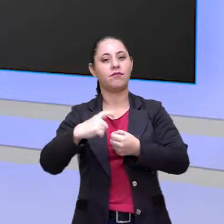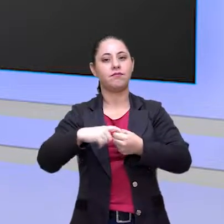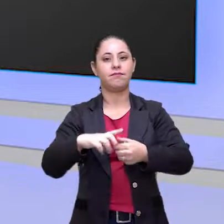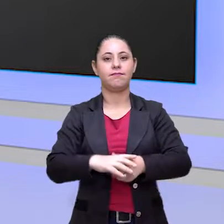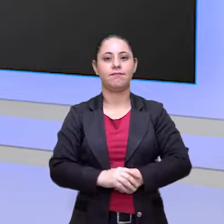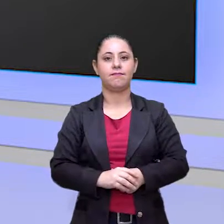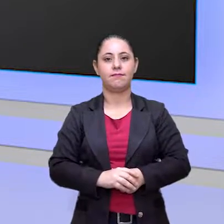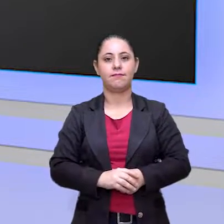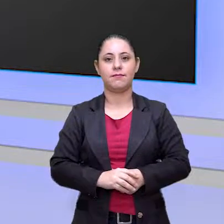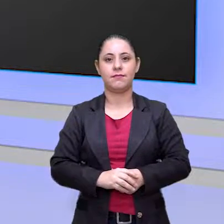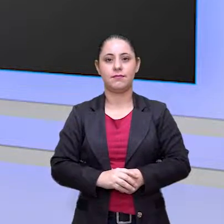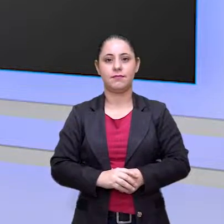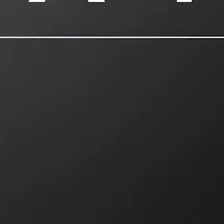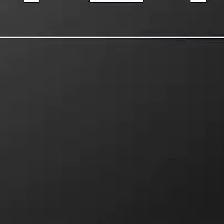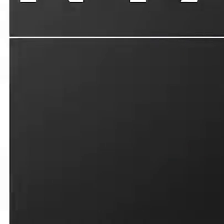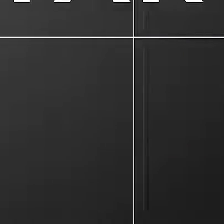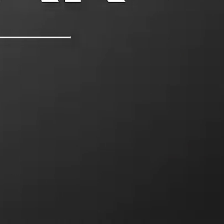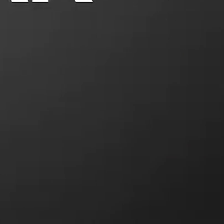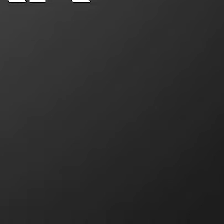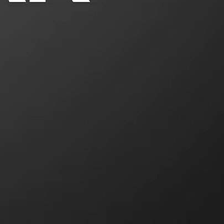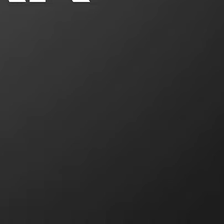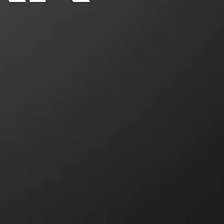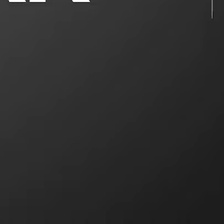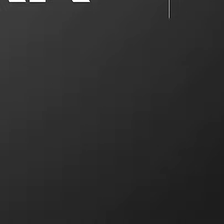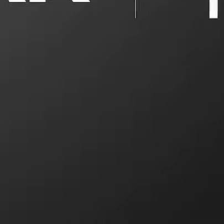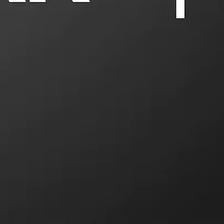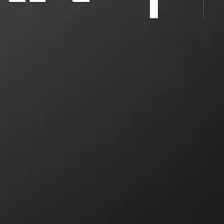intervalo e já volta.